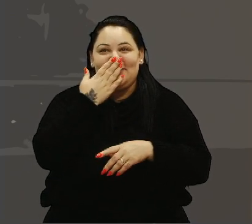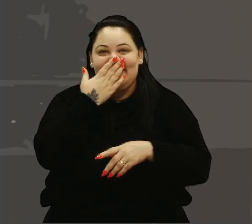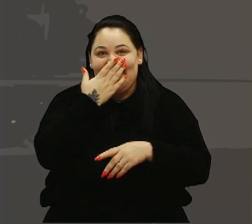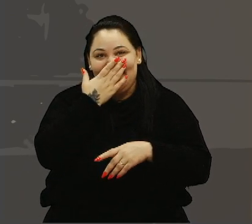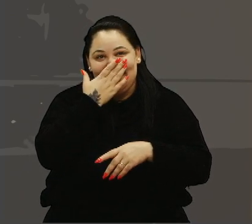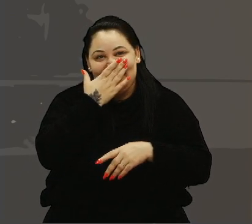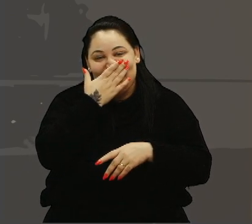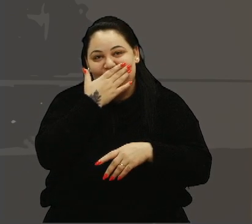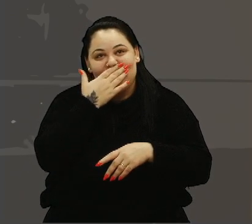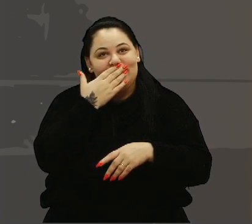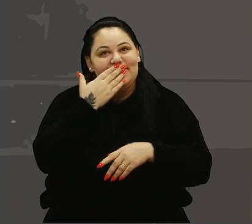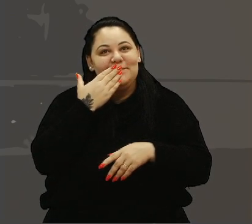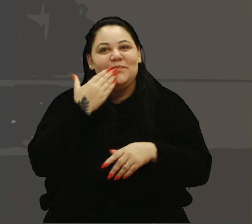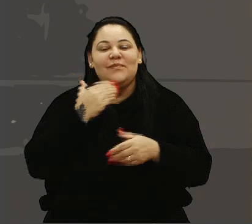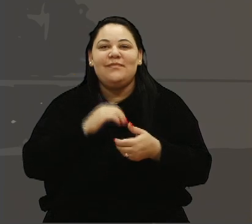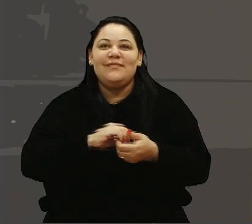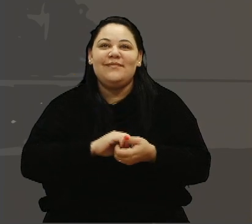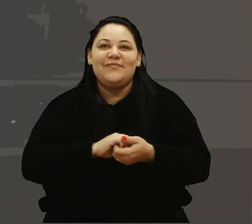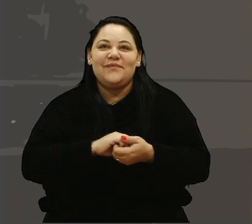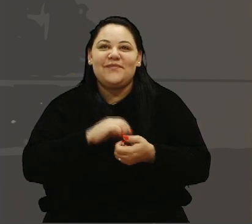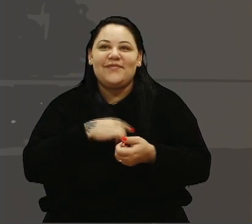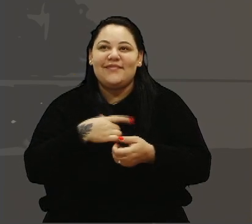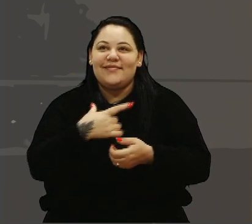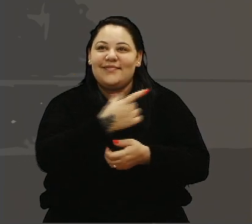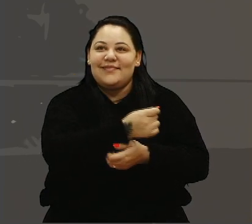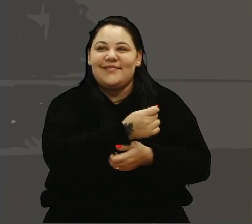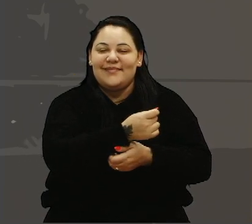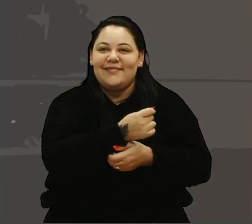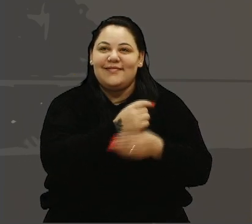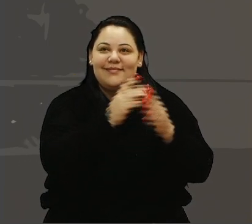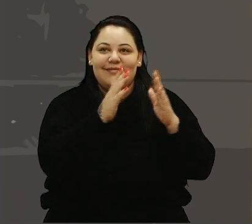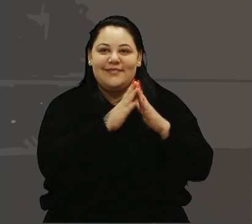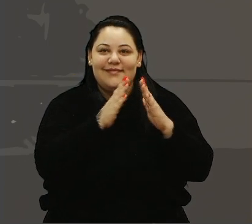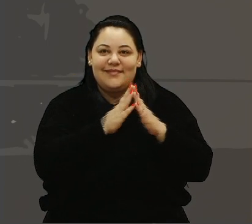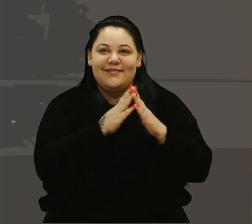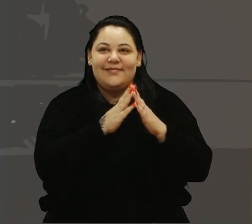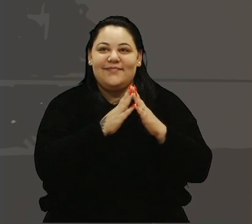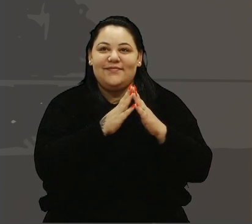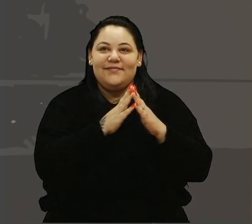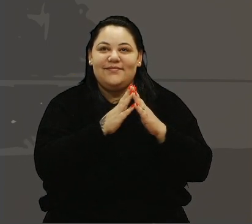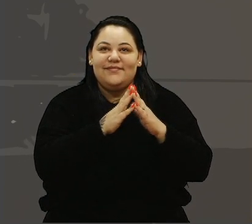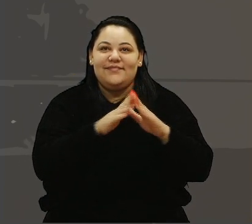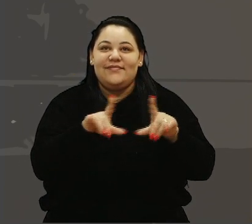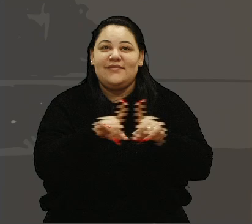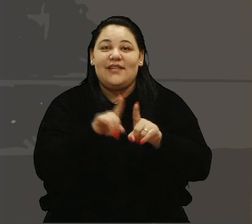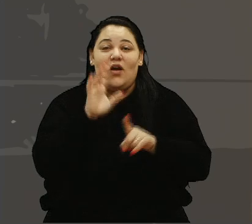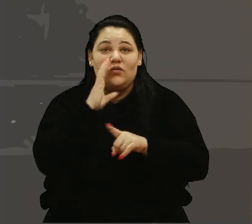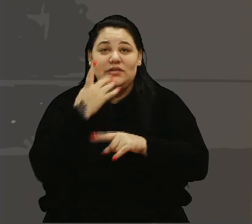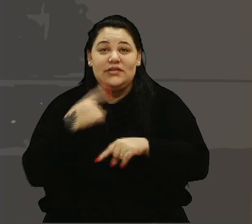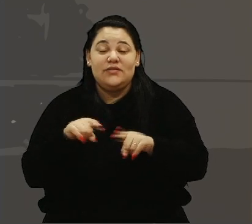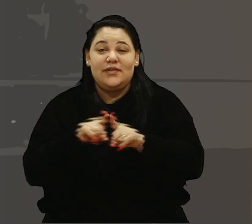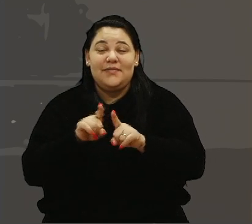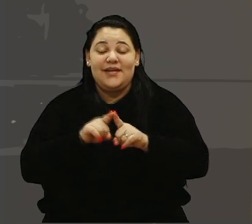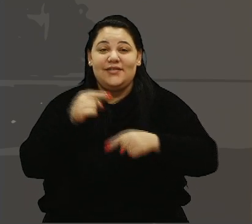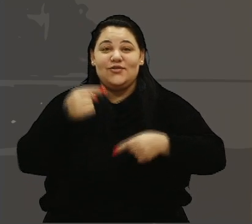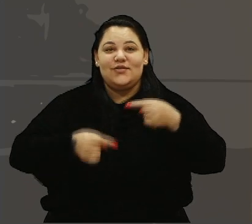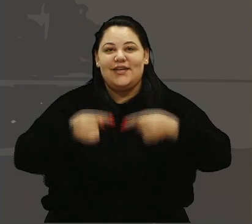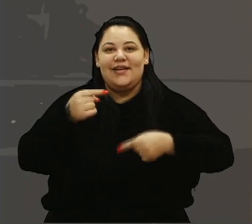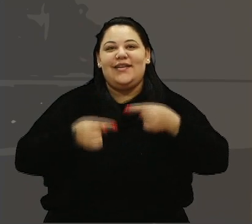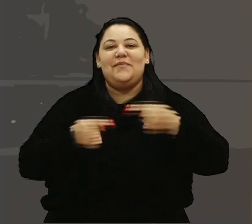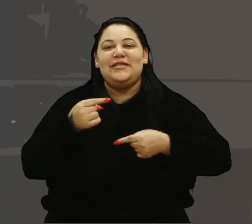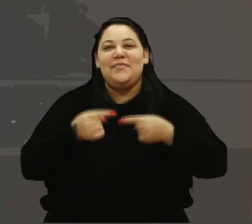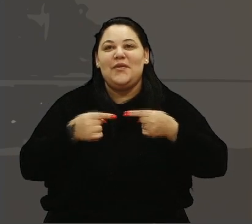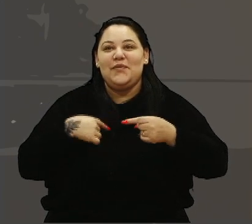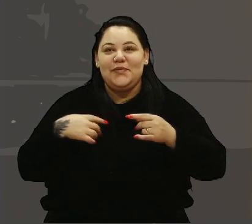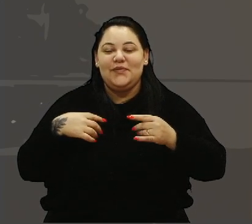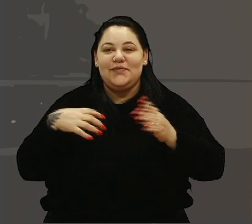veículos não conseguiam sair das suas residências. Aconteceu até episódios de discussões, de